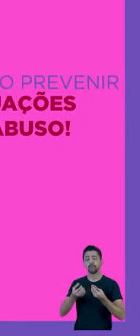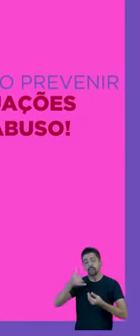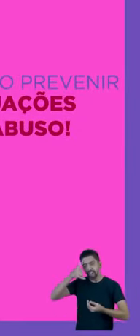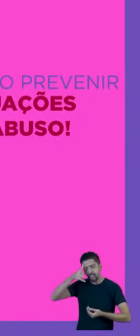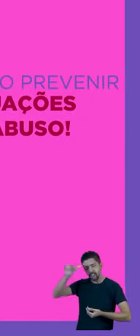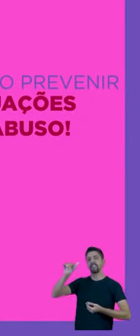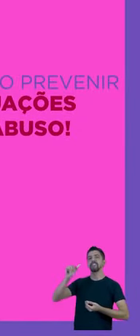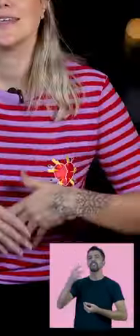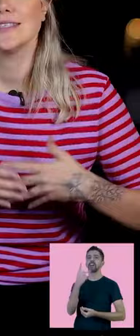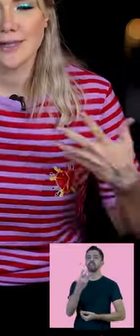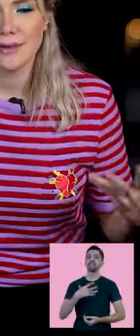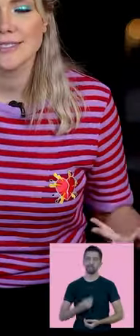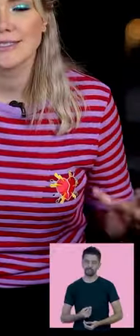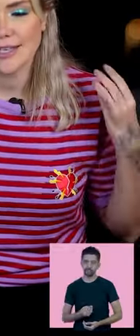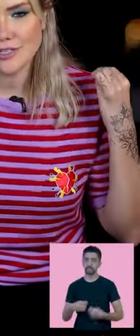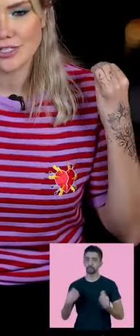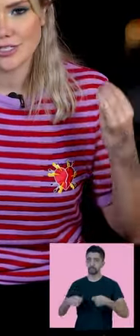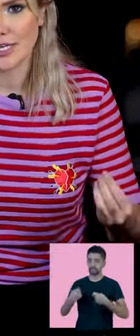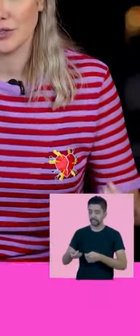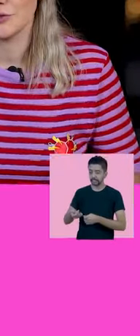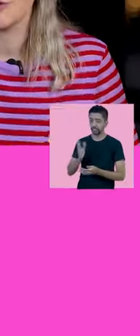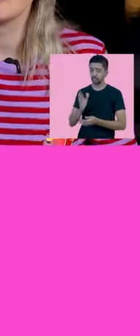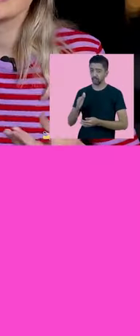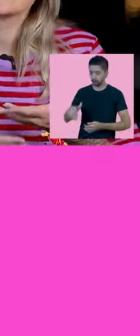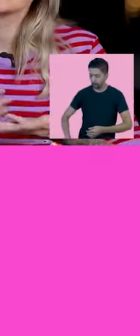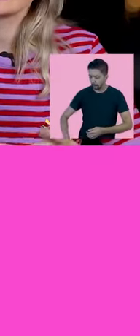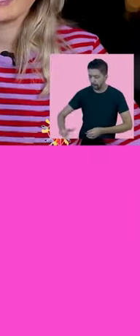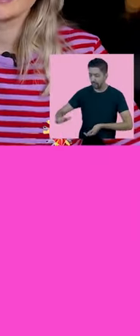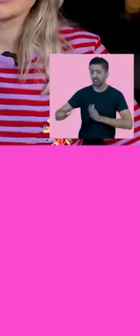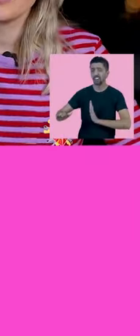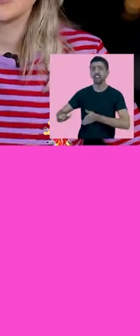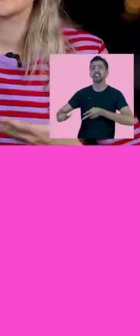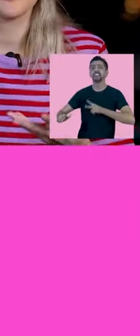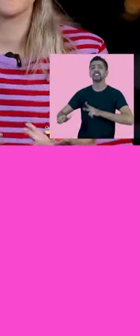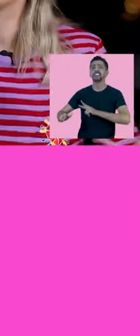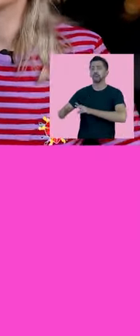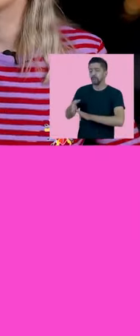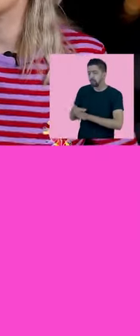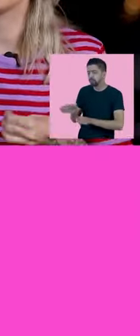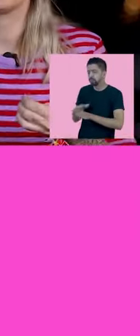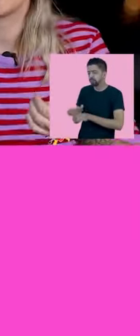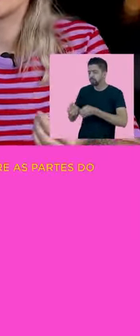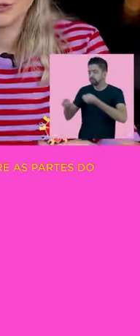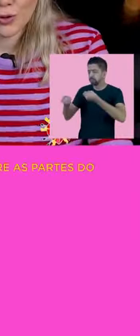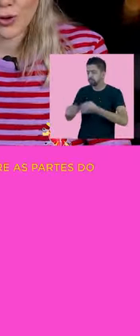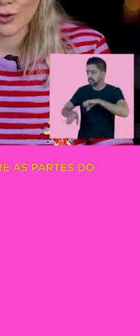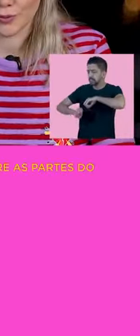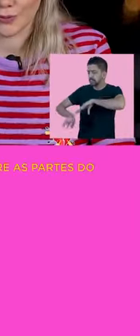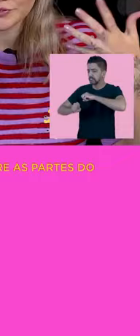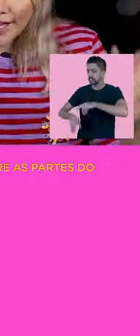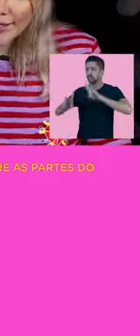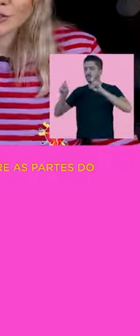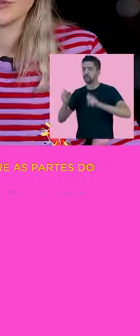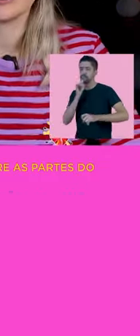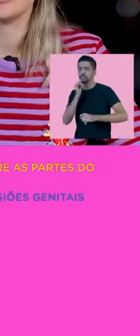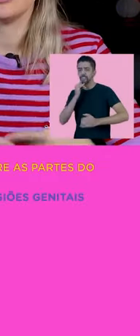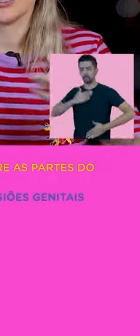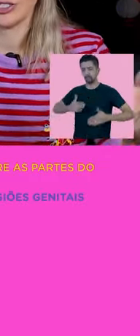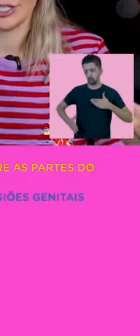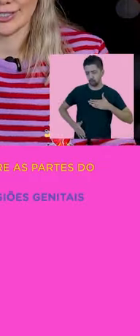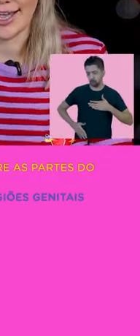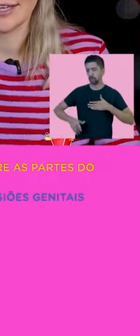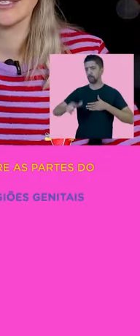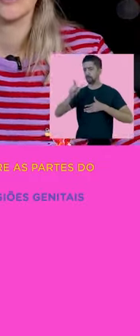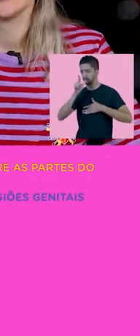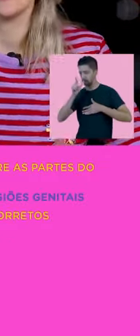filho situações de abuso? Estabeleça desde cedo conversas claras com ele sobre, por exemplo, partes do corpo. Fale sobre as